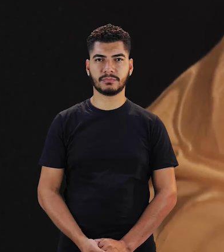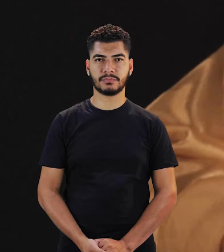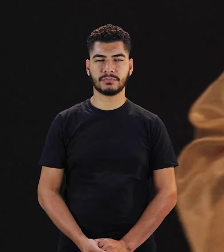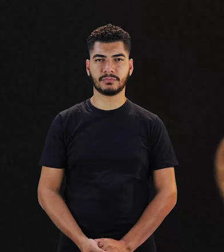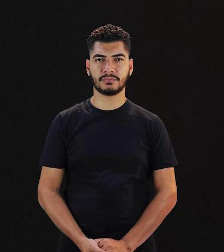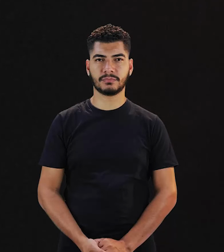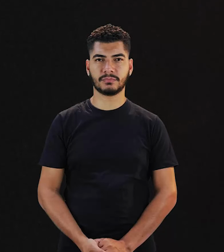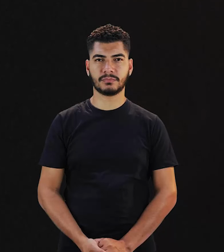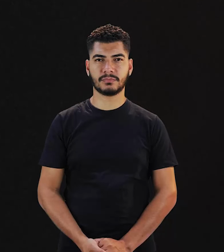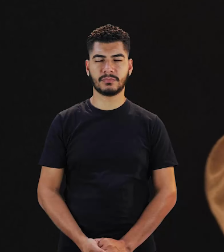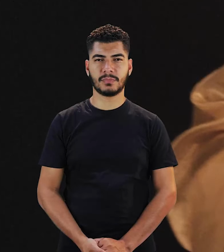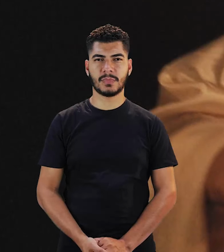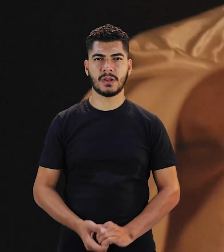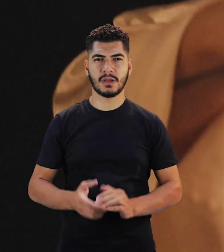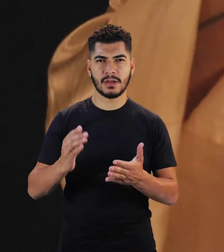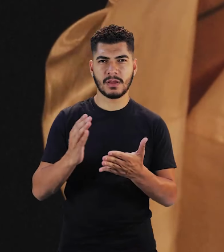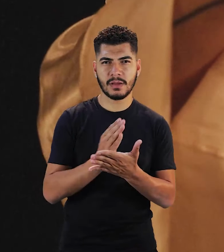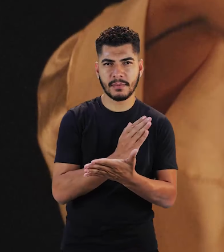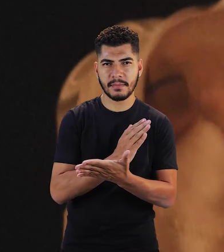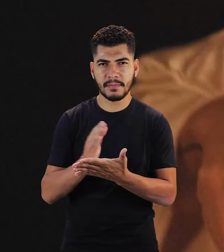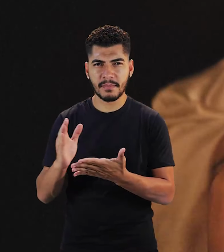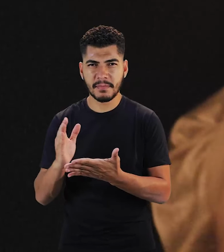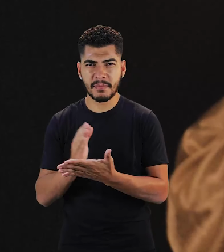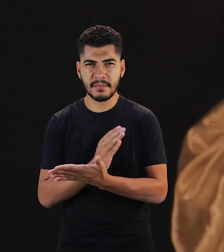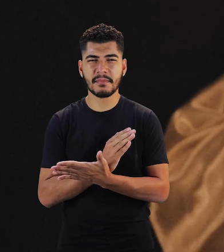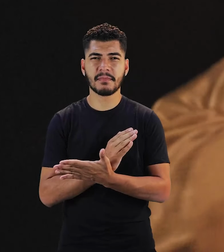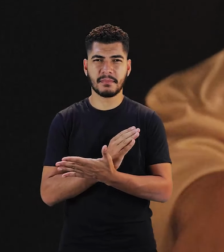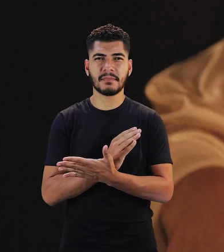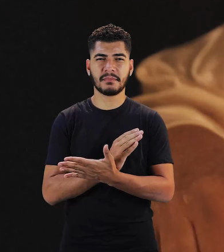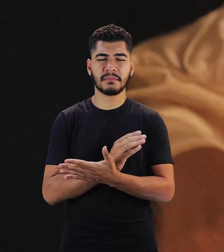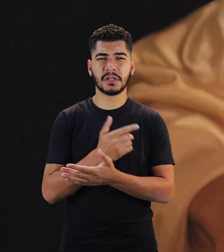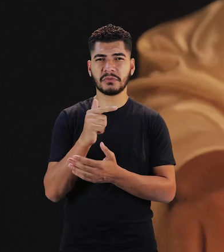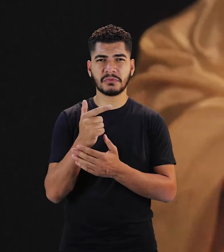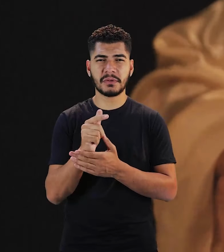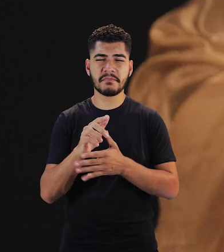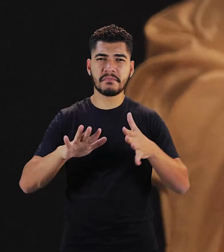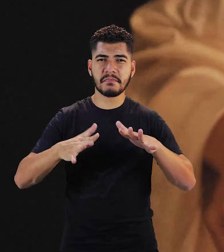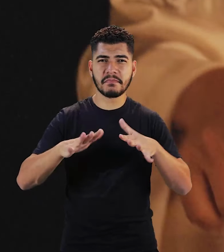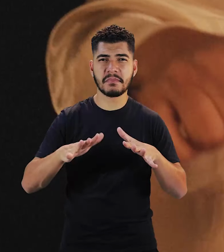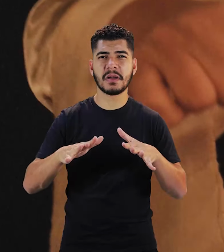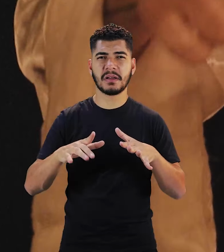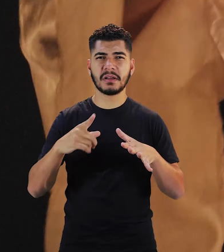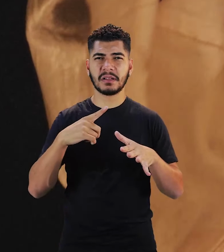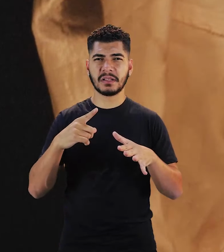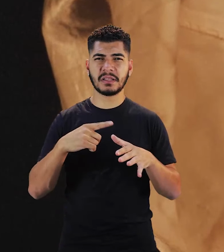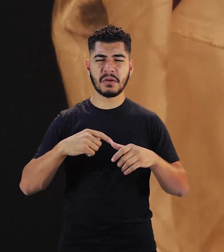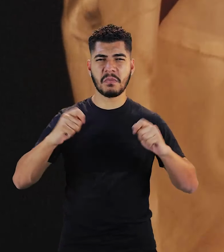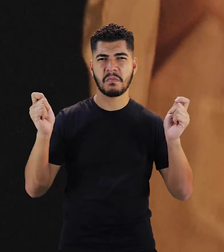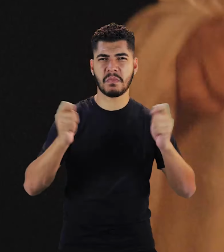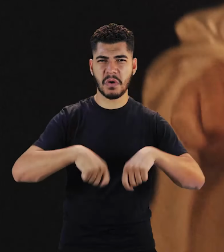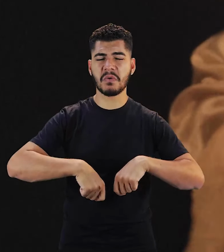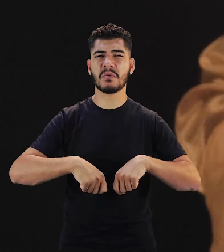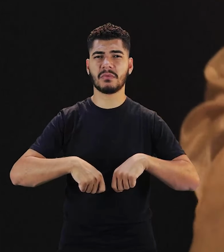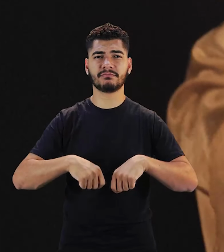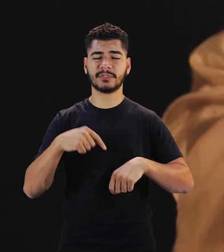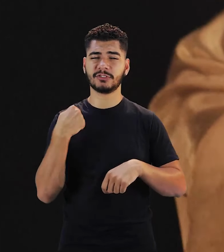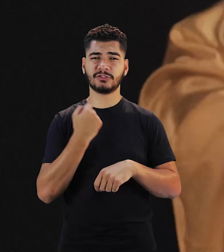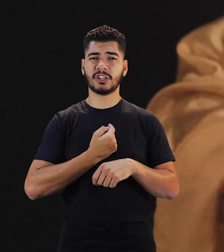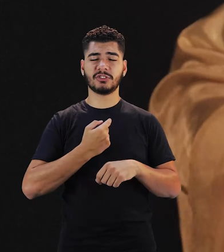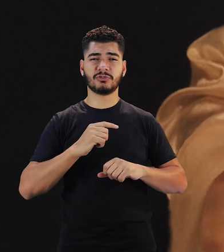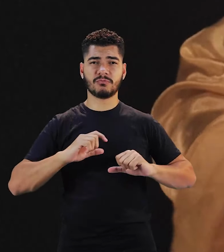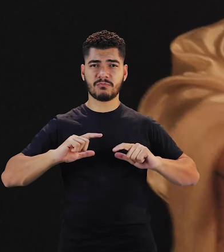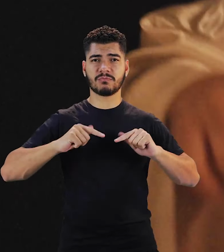Essa separação brutal, sem meio termo, sem futuro previsível, deixava-nos perturbados e incapazes de reagir contra a